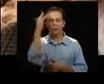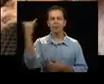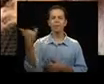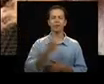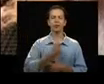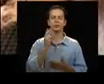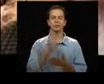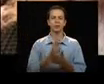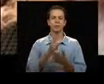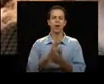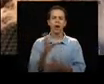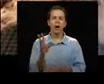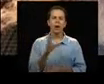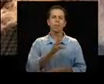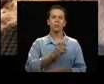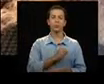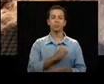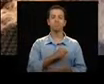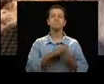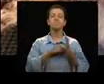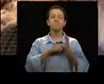como um sujeito que amou